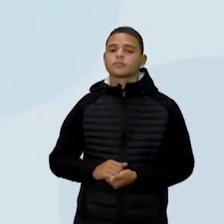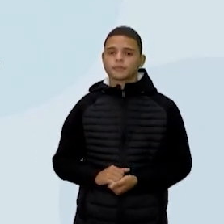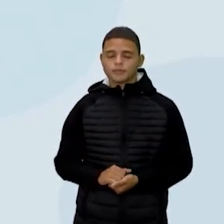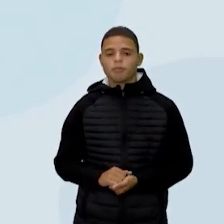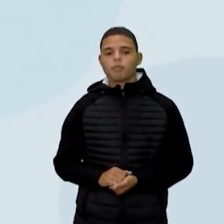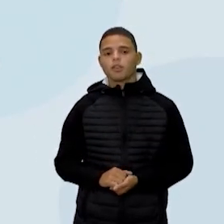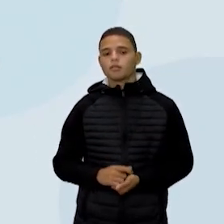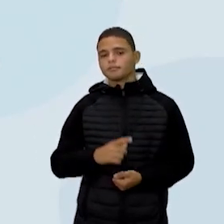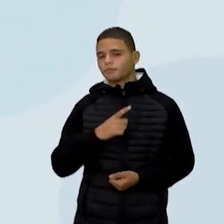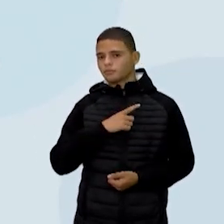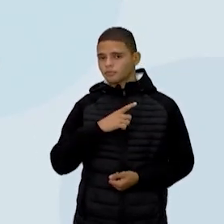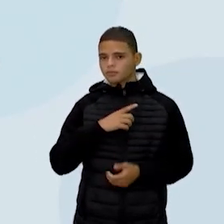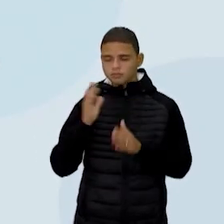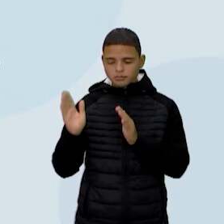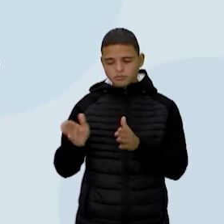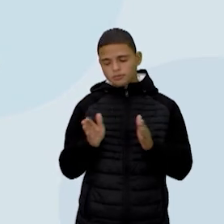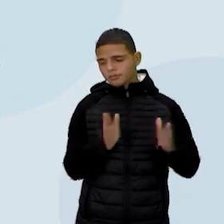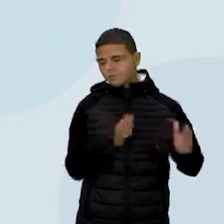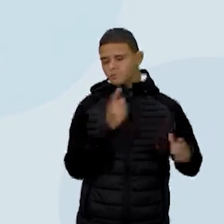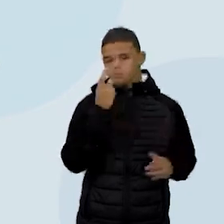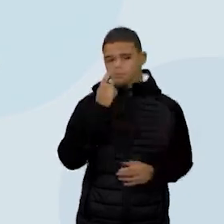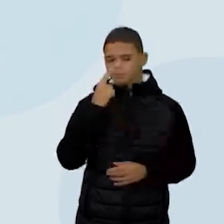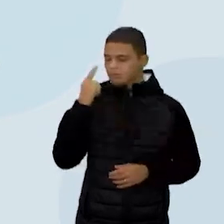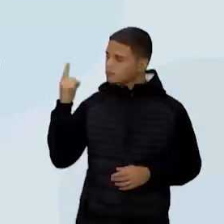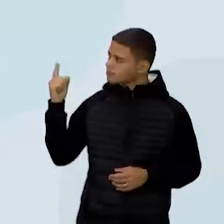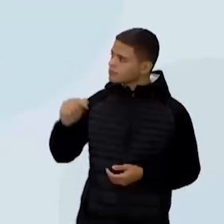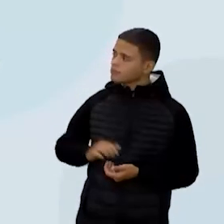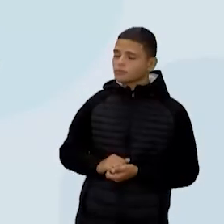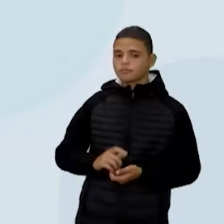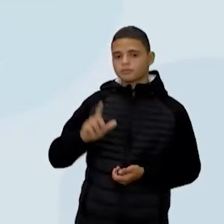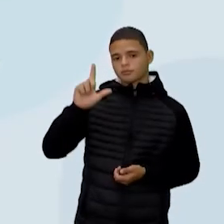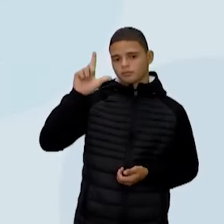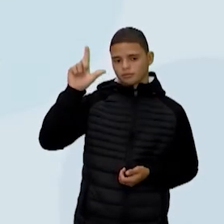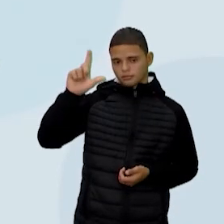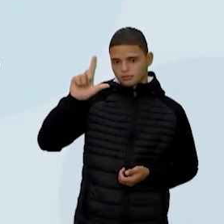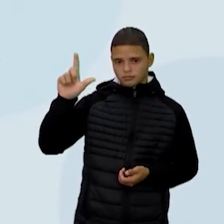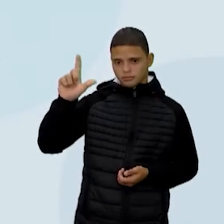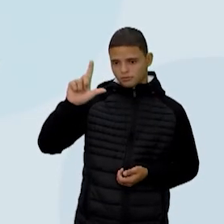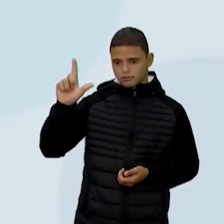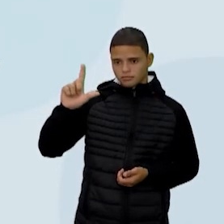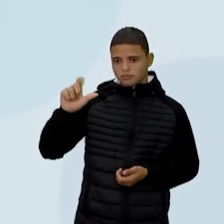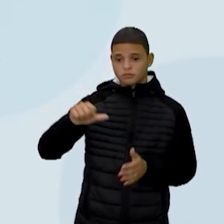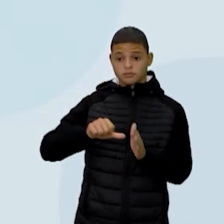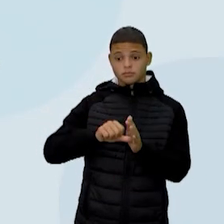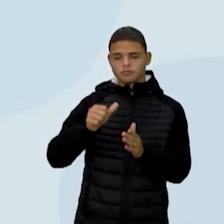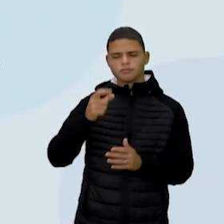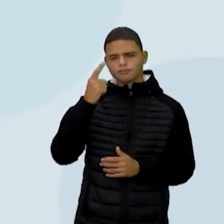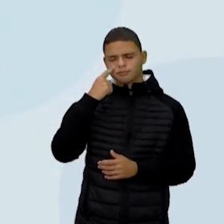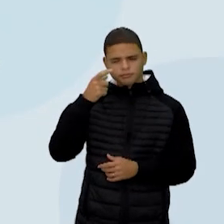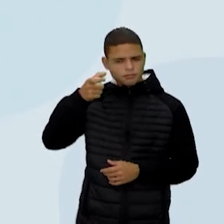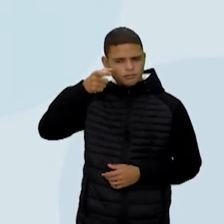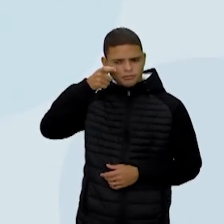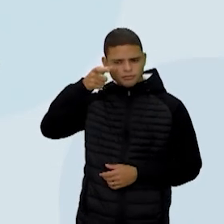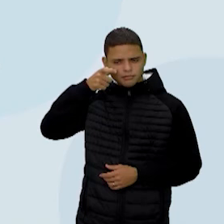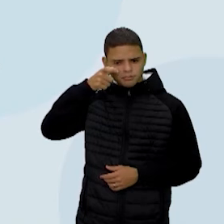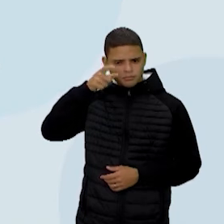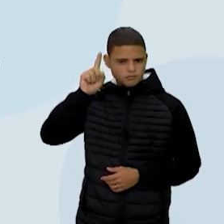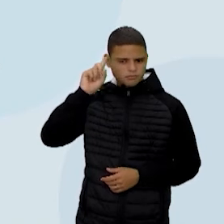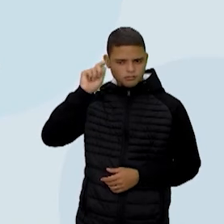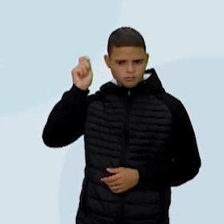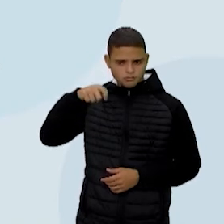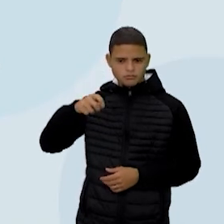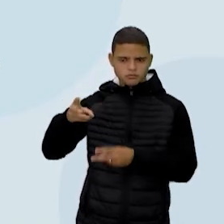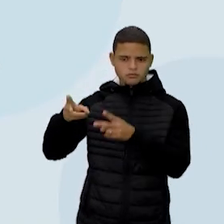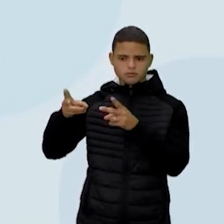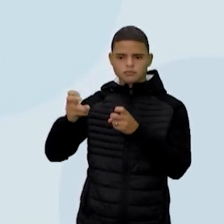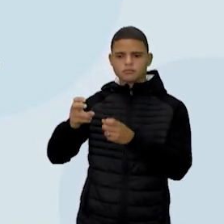eu coloquei na ordem também, ó, os litros primeiro, e é uma coisa que é muito interessante, eu não sei se você notou, né? Mas sempre